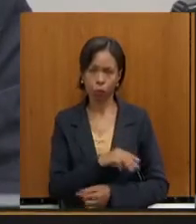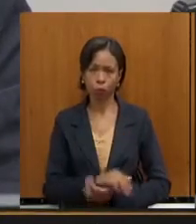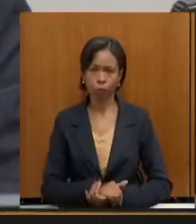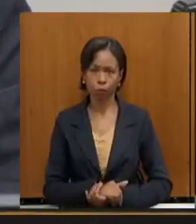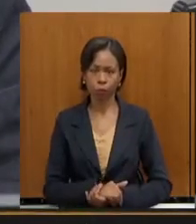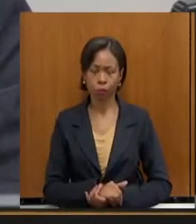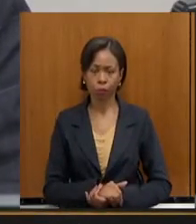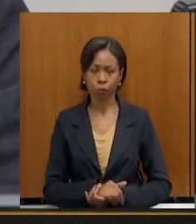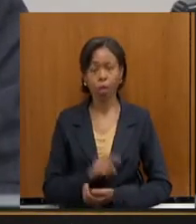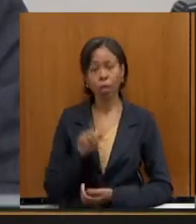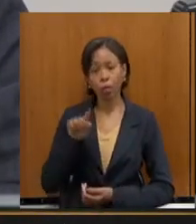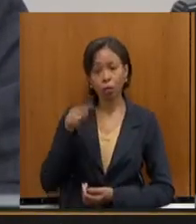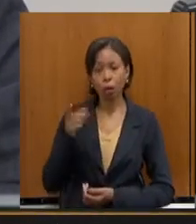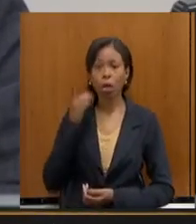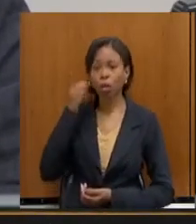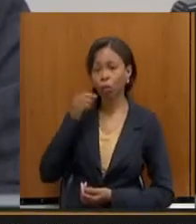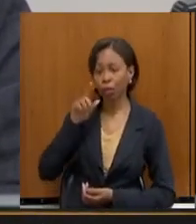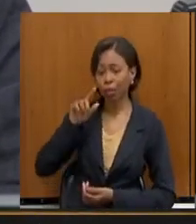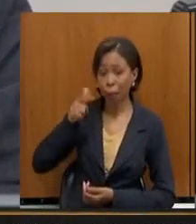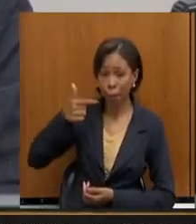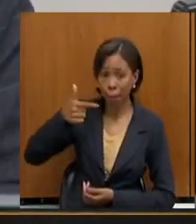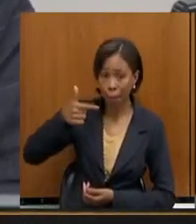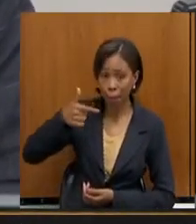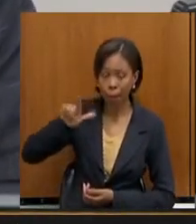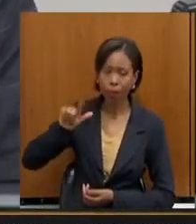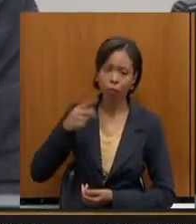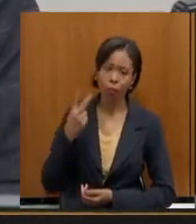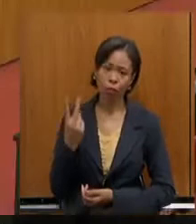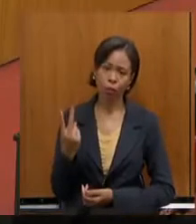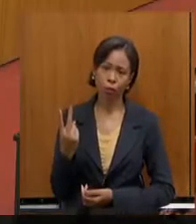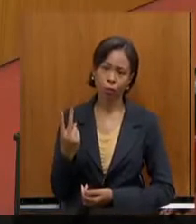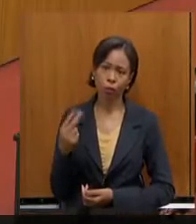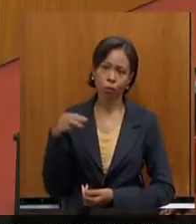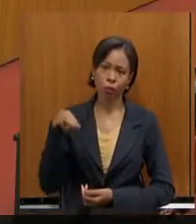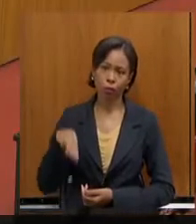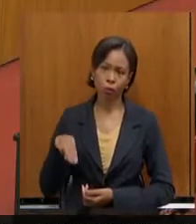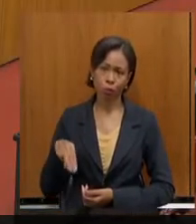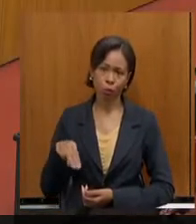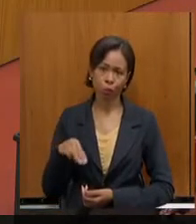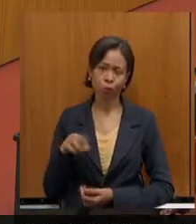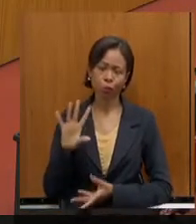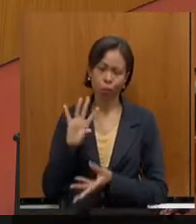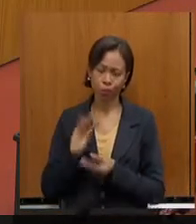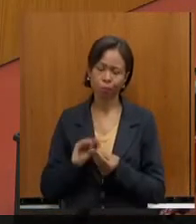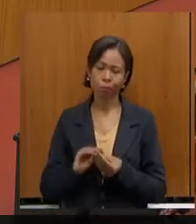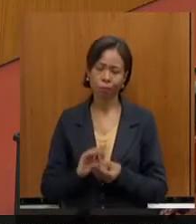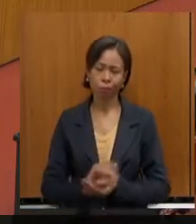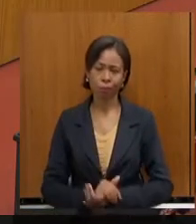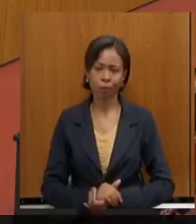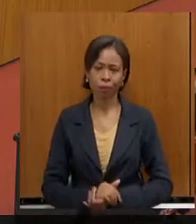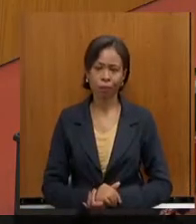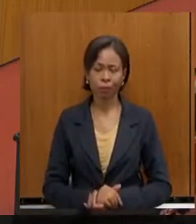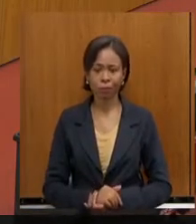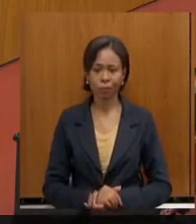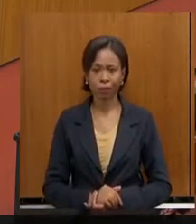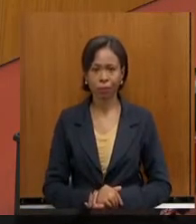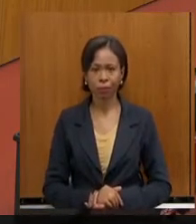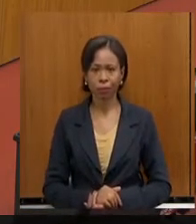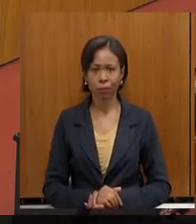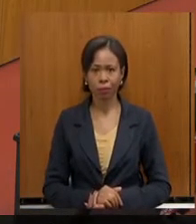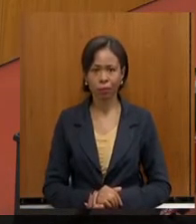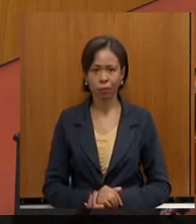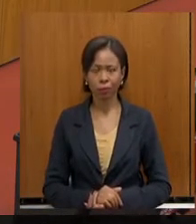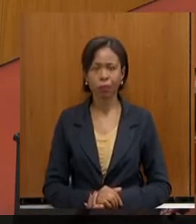terá mais dois minutos para as suas considerações finais é uma palavra Deputado felicidade hora Oi